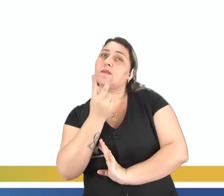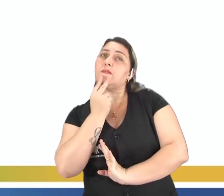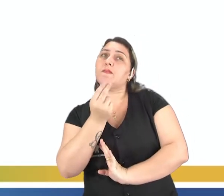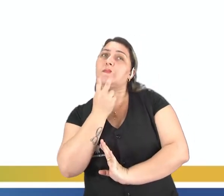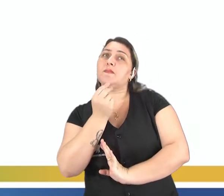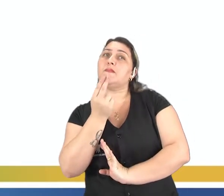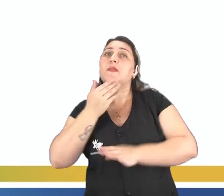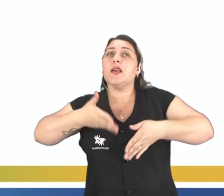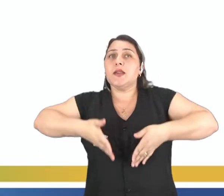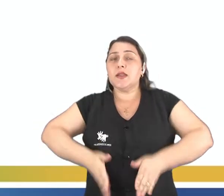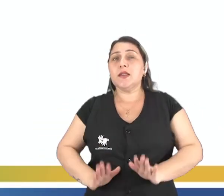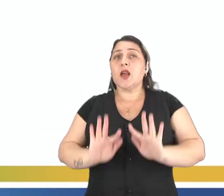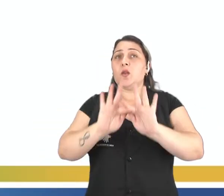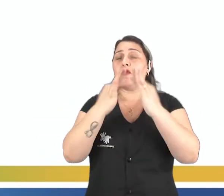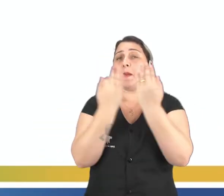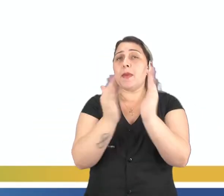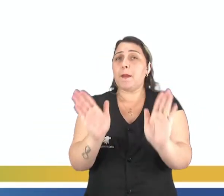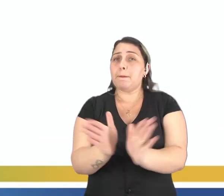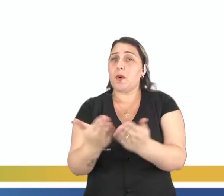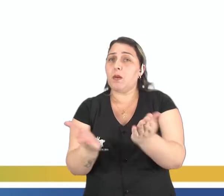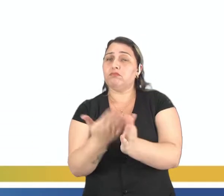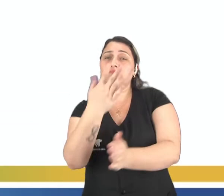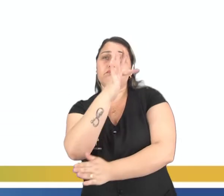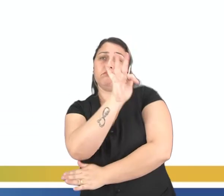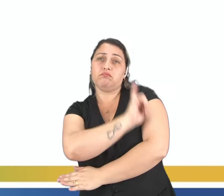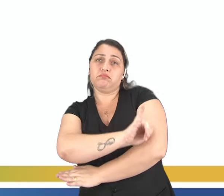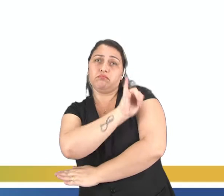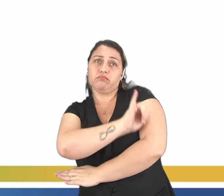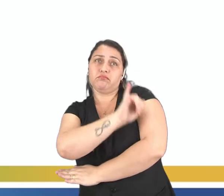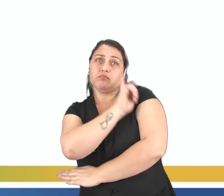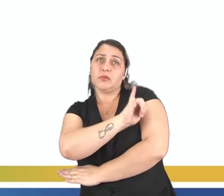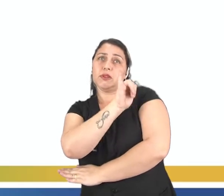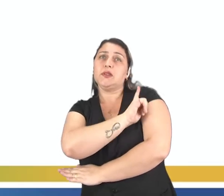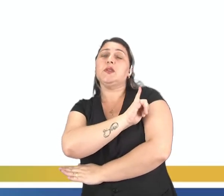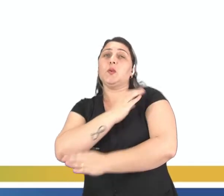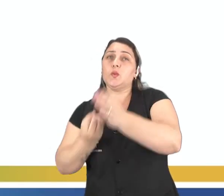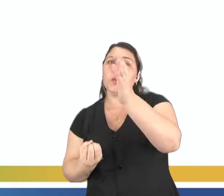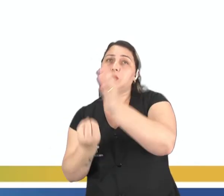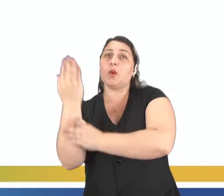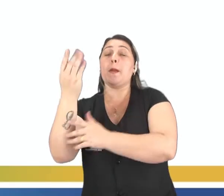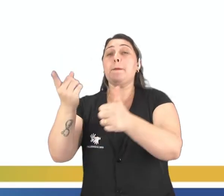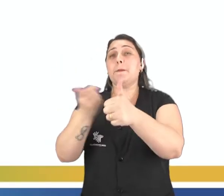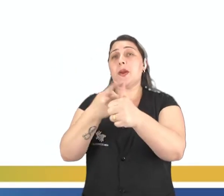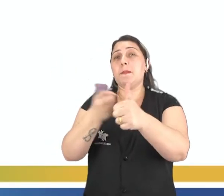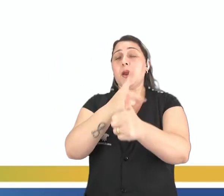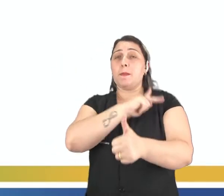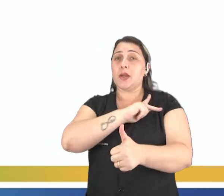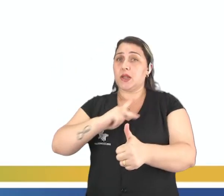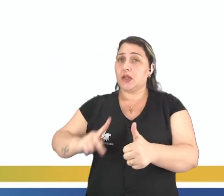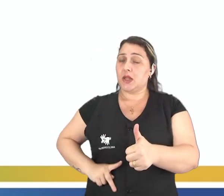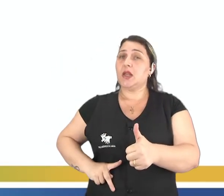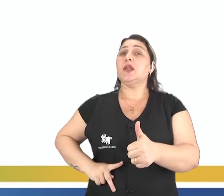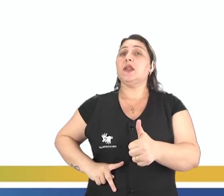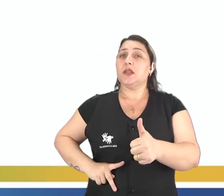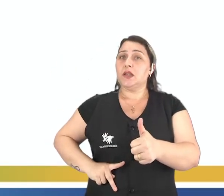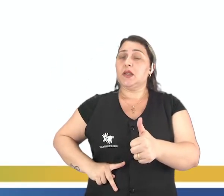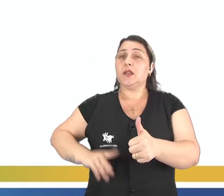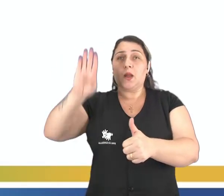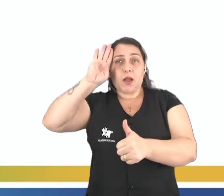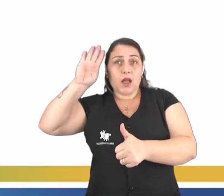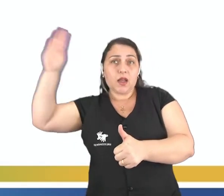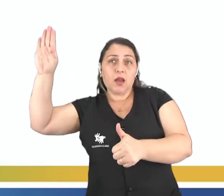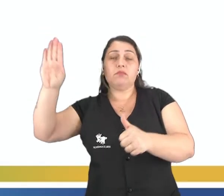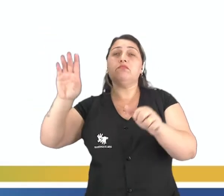Assis, nasceu em uma família pobre do Rio de Janeiro. Foi um dos fundadores e primeiro presidente da Academia Brasileira